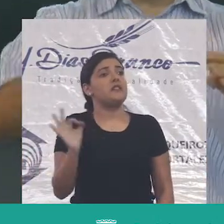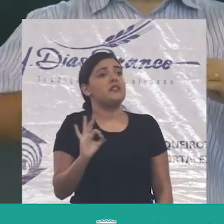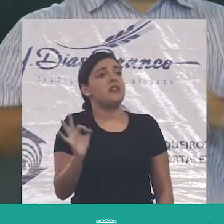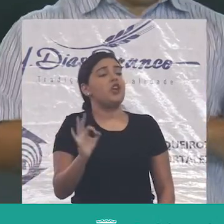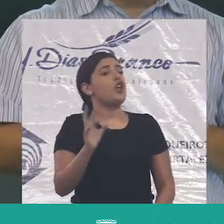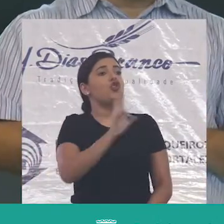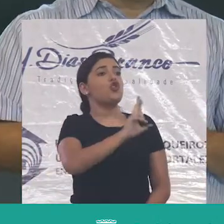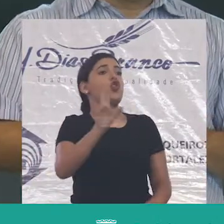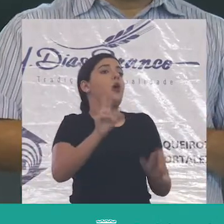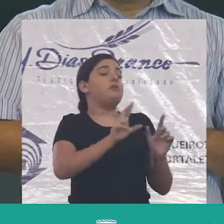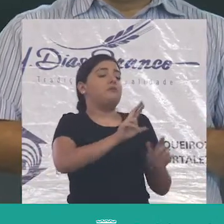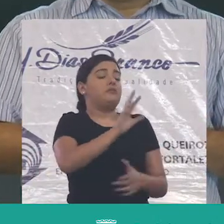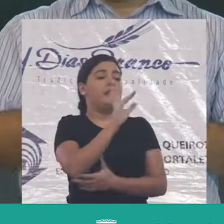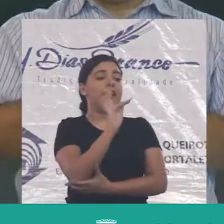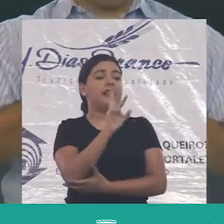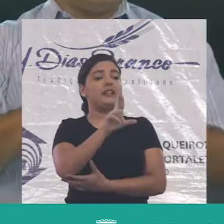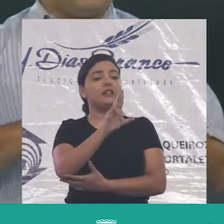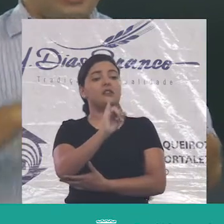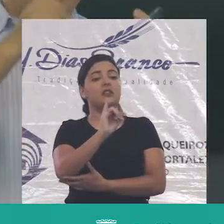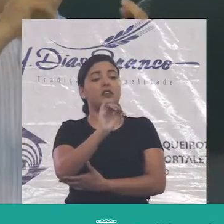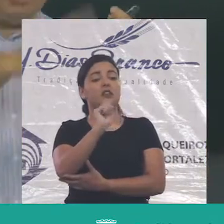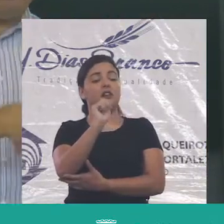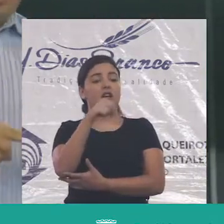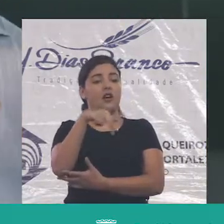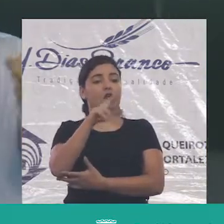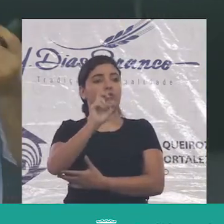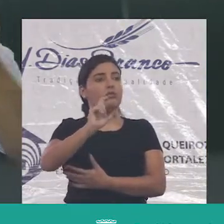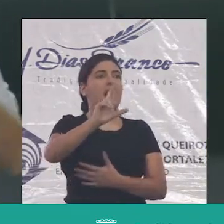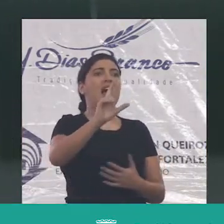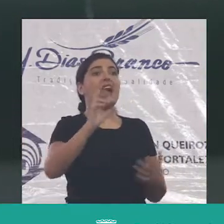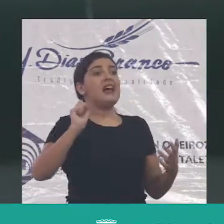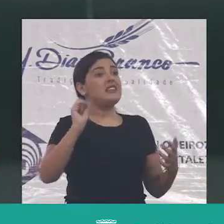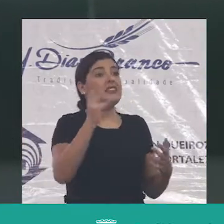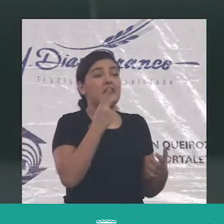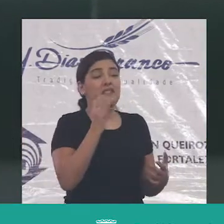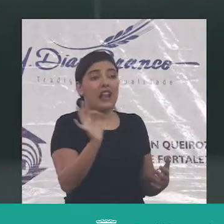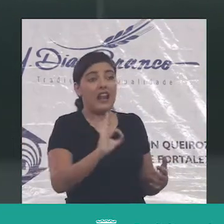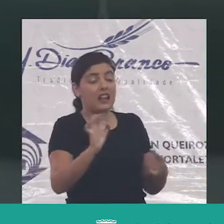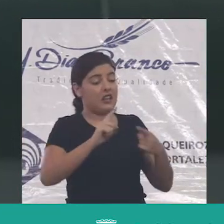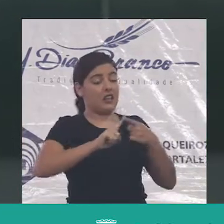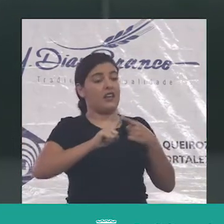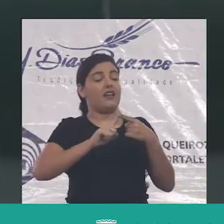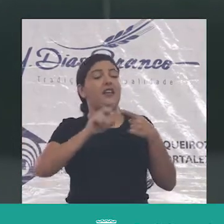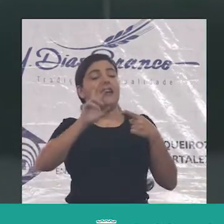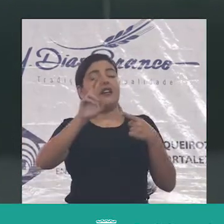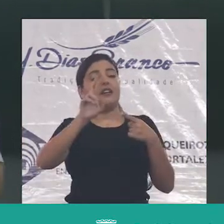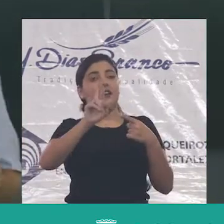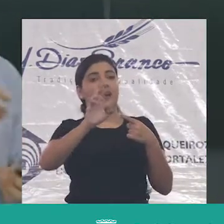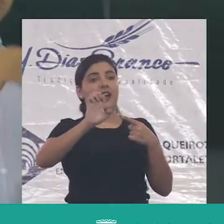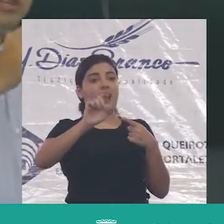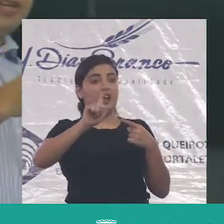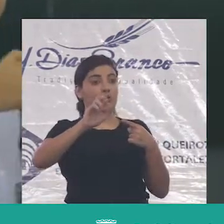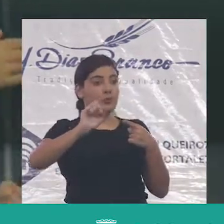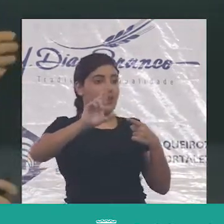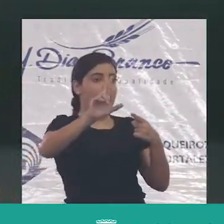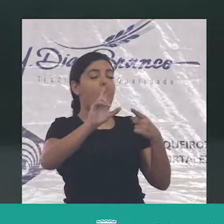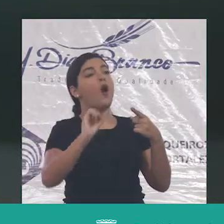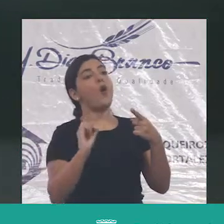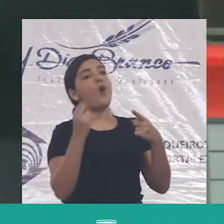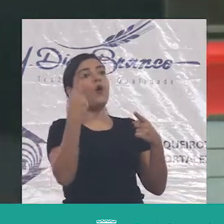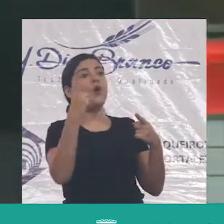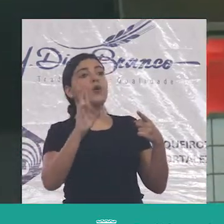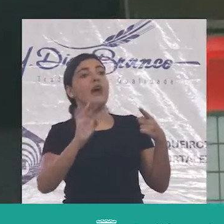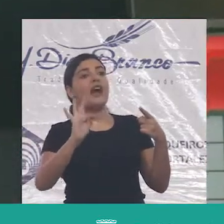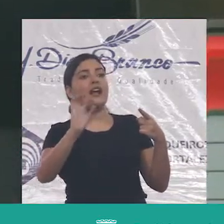prisma triangular, se ele não disser que é regular, nem disser que é reto, se ele não disser que é